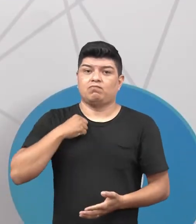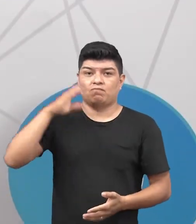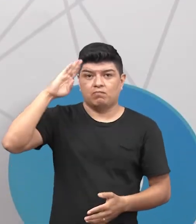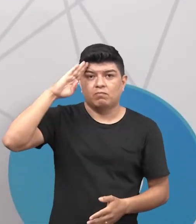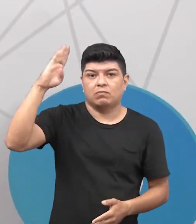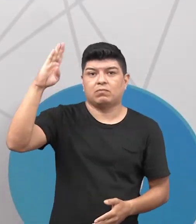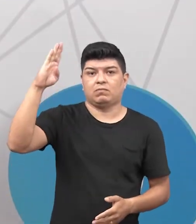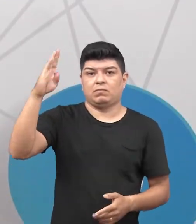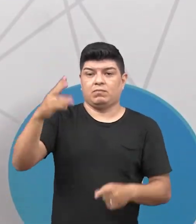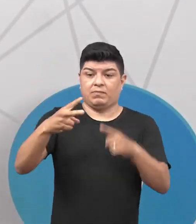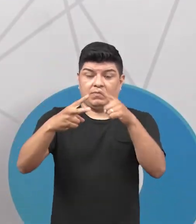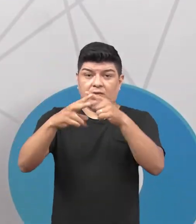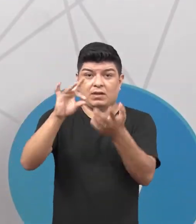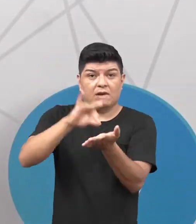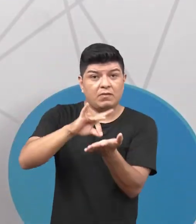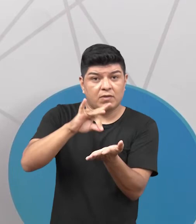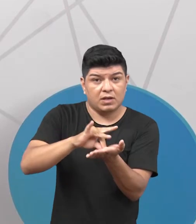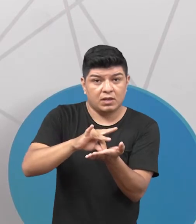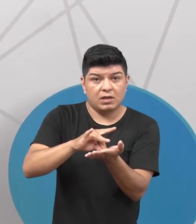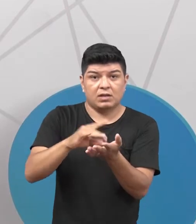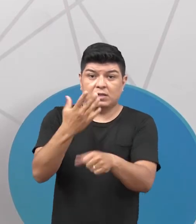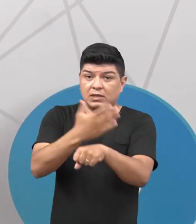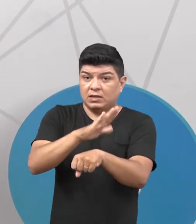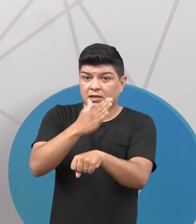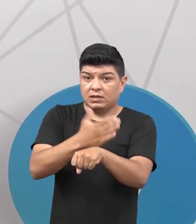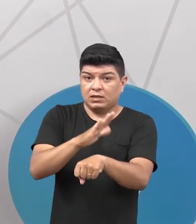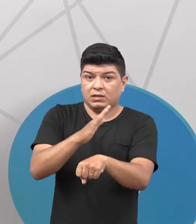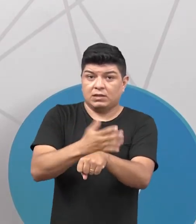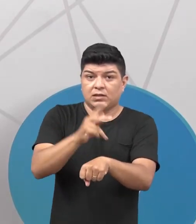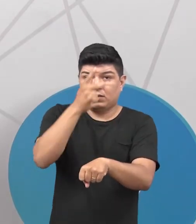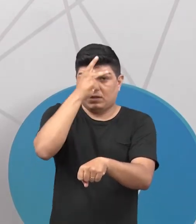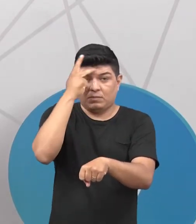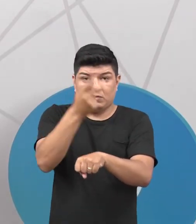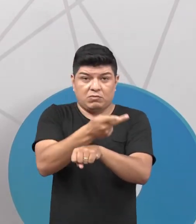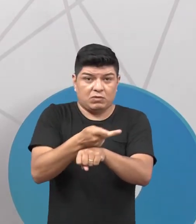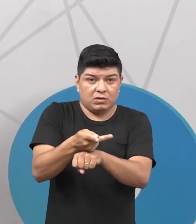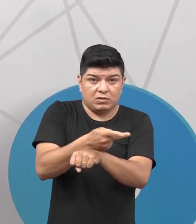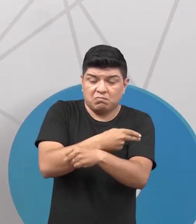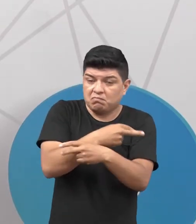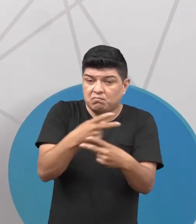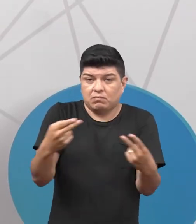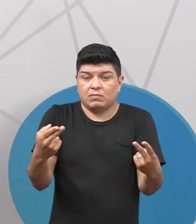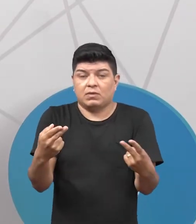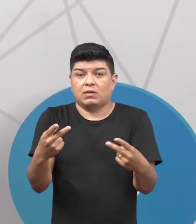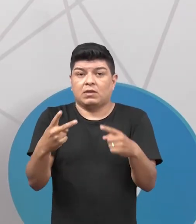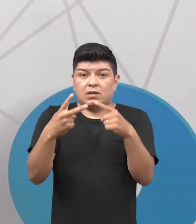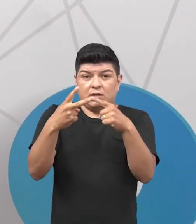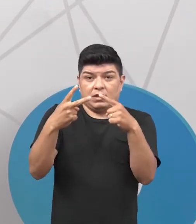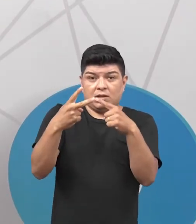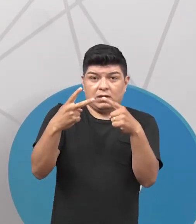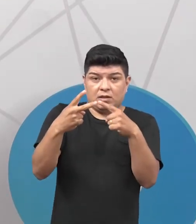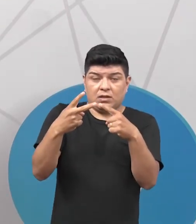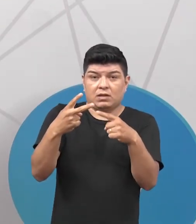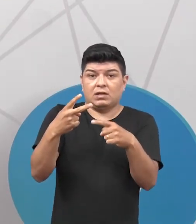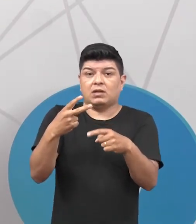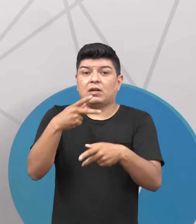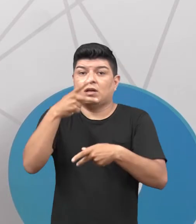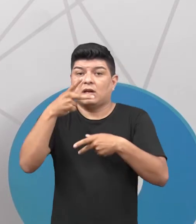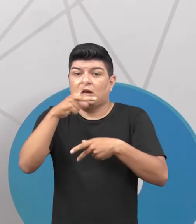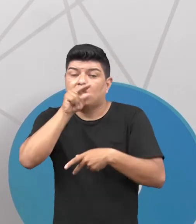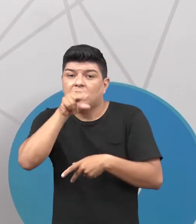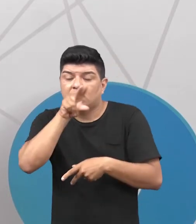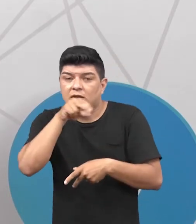fundamentais. A verdade, porque ela deve ser uma prática daquele que busca alguma coisa, e a prática daquele que